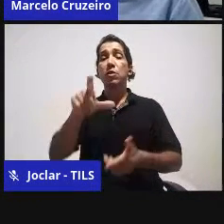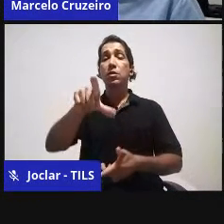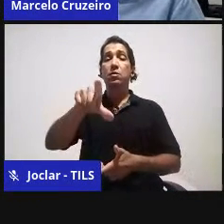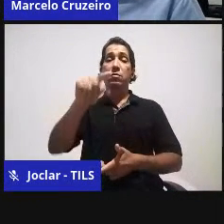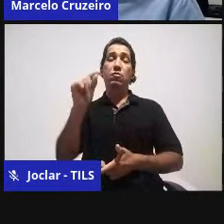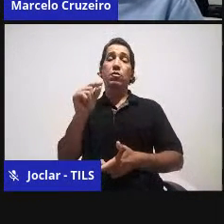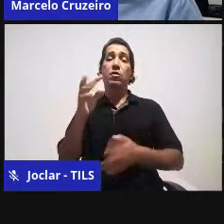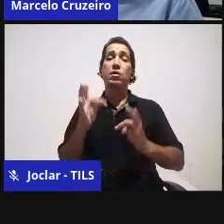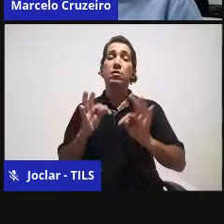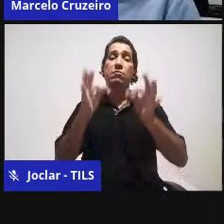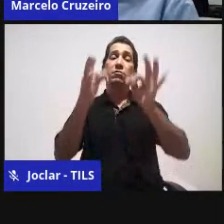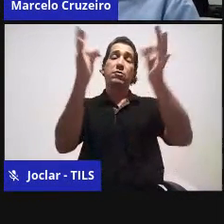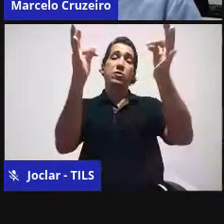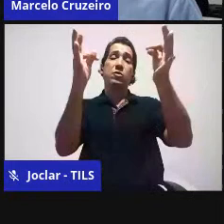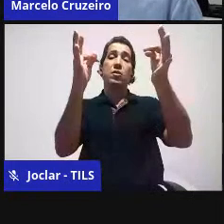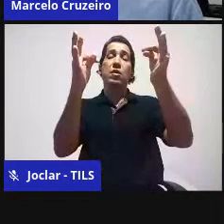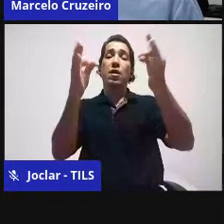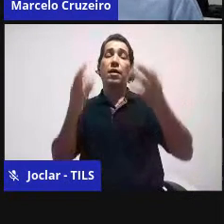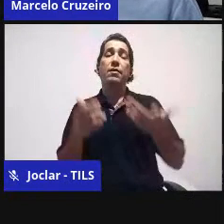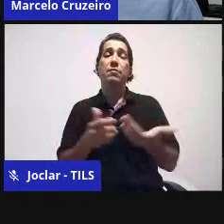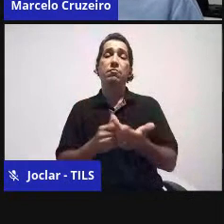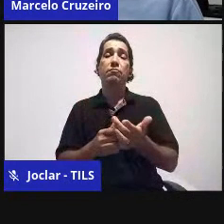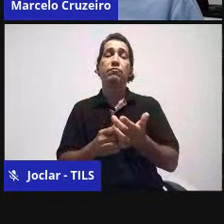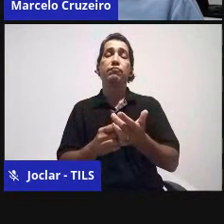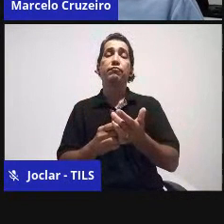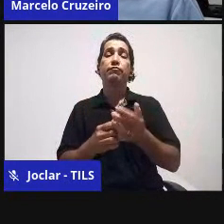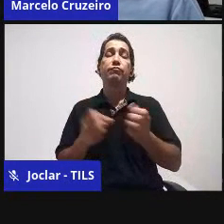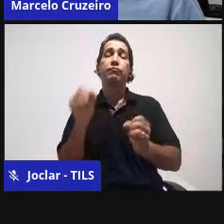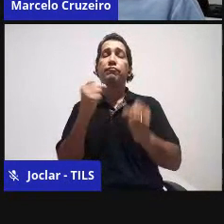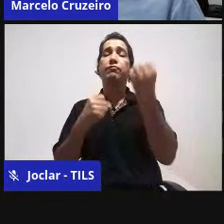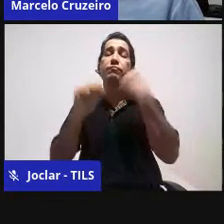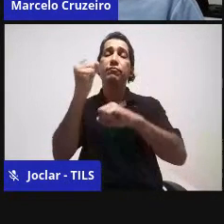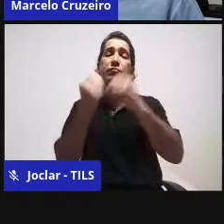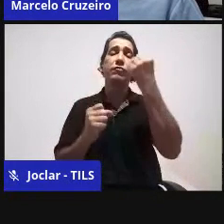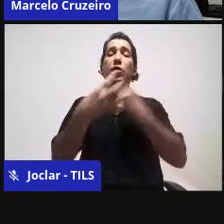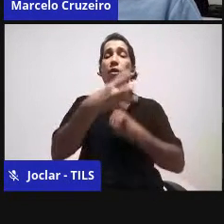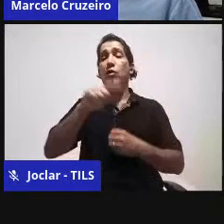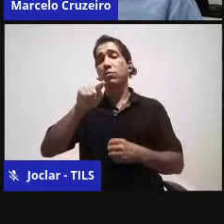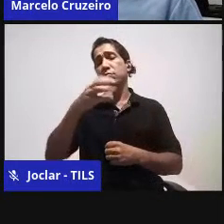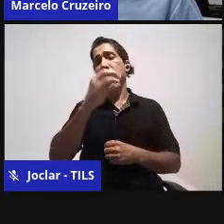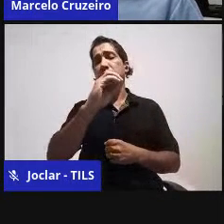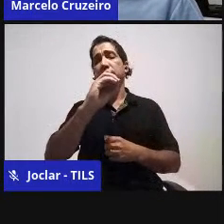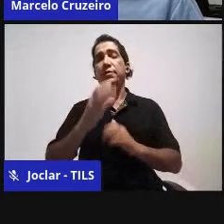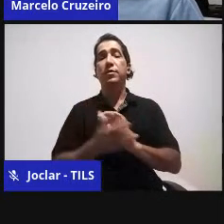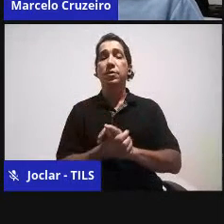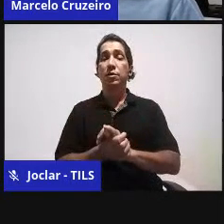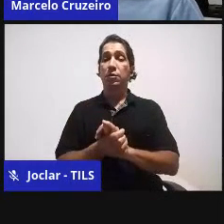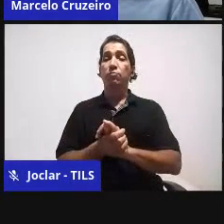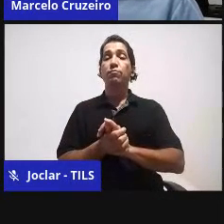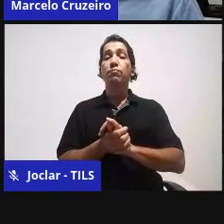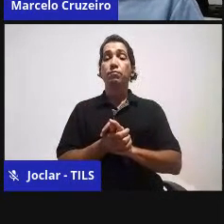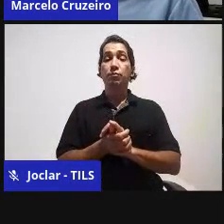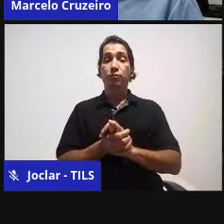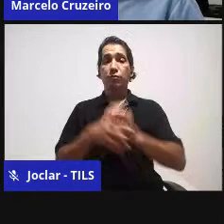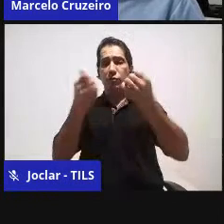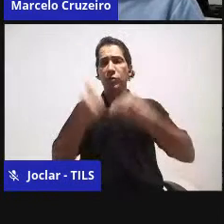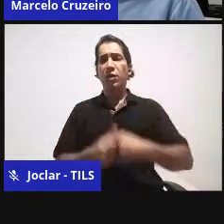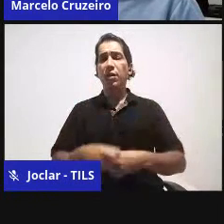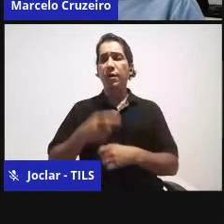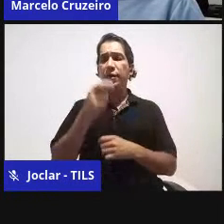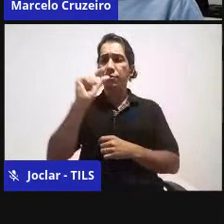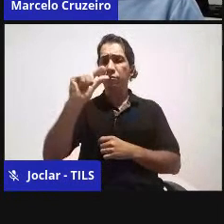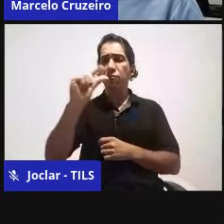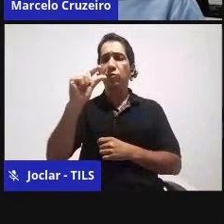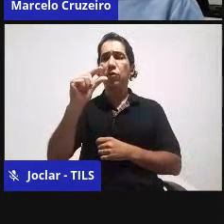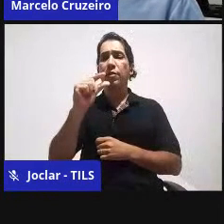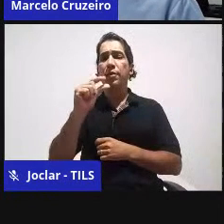IoT ou de indústria 4.0, né? Então, vamos lá. Pessoal, só falando um pouco aqui da indústria 4.0, por que eu vou